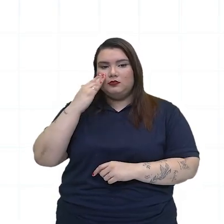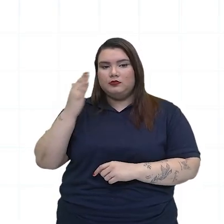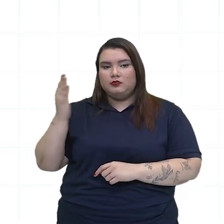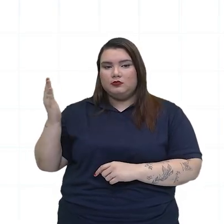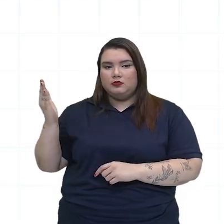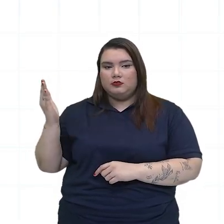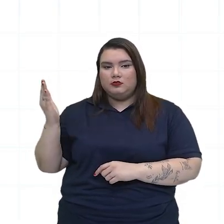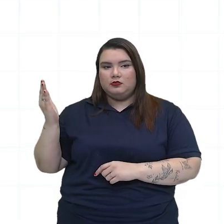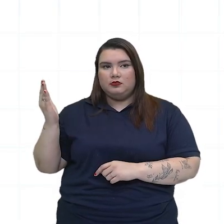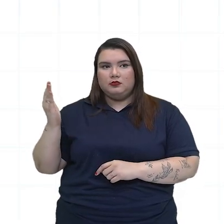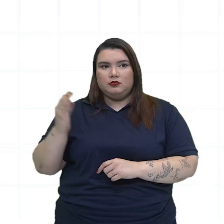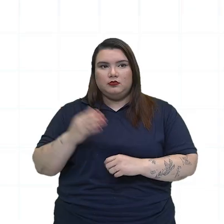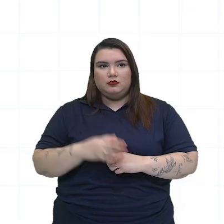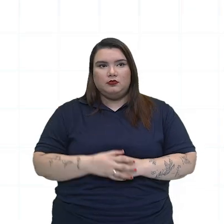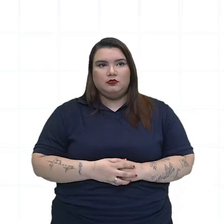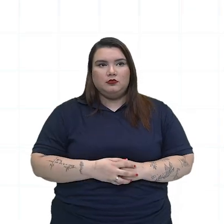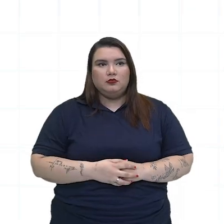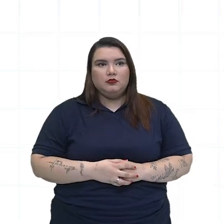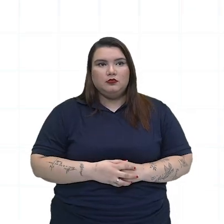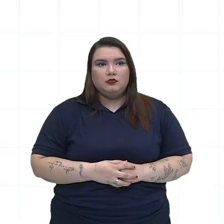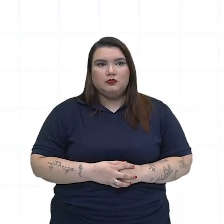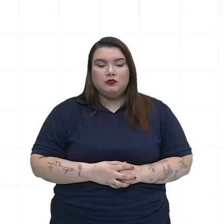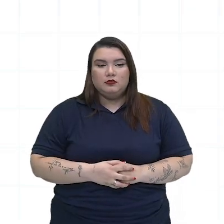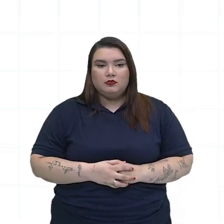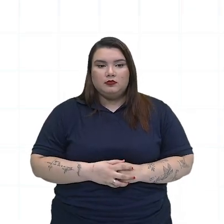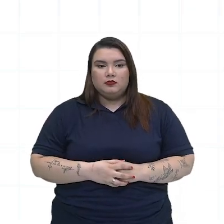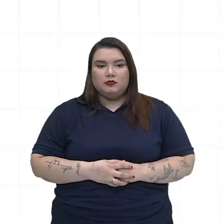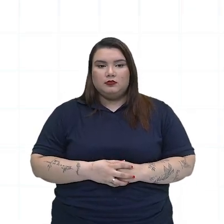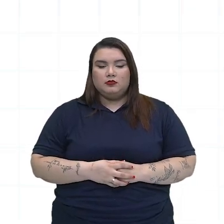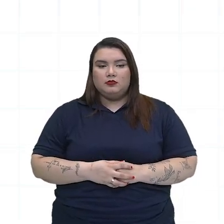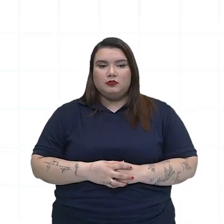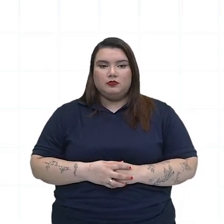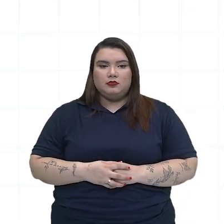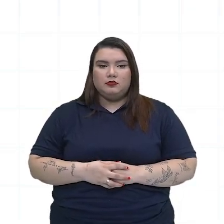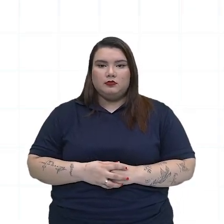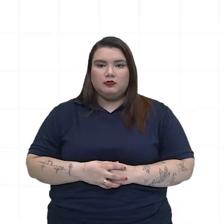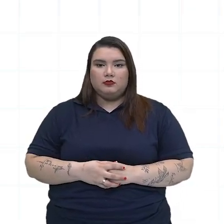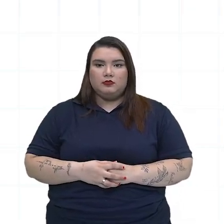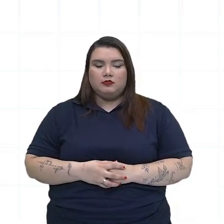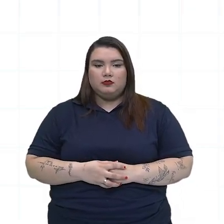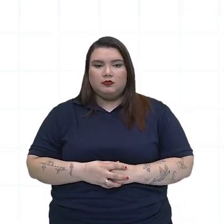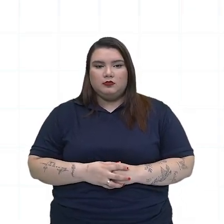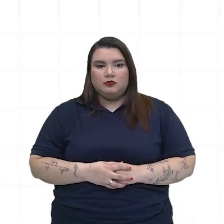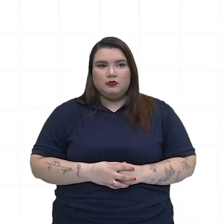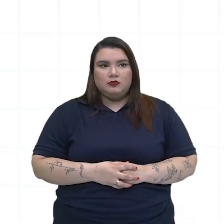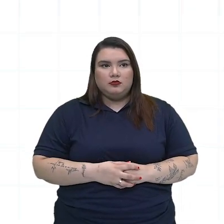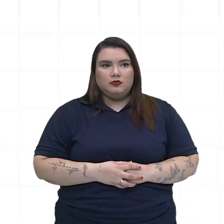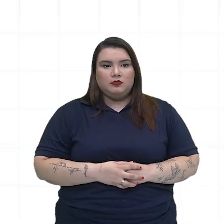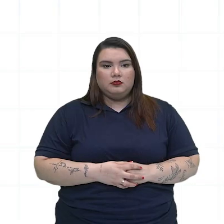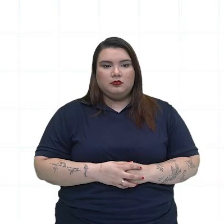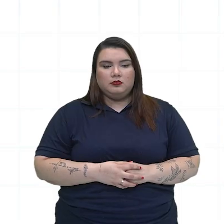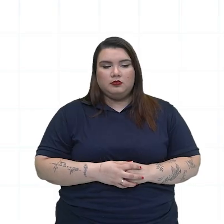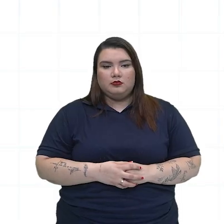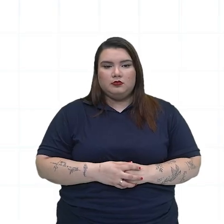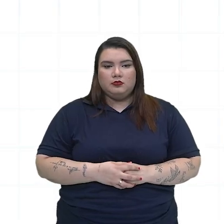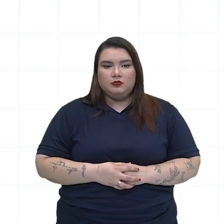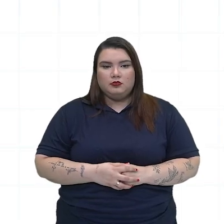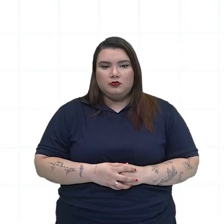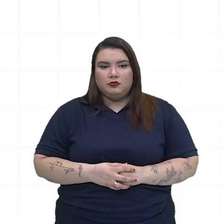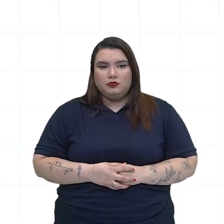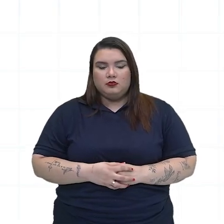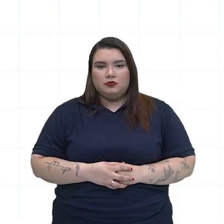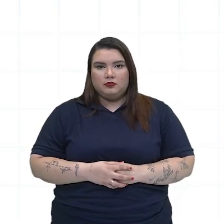am quiet, certo? I am quiet. I am a quiet person, na verdade,